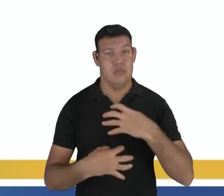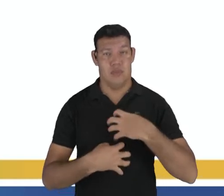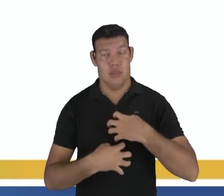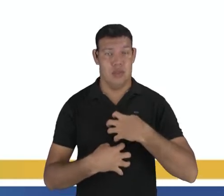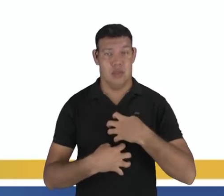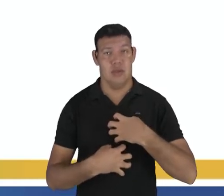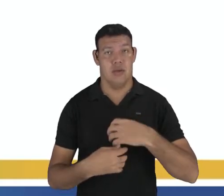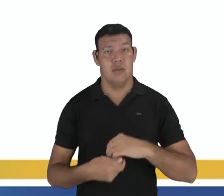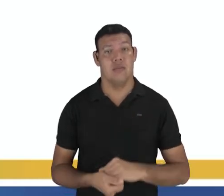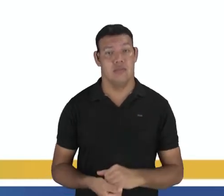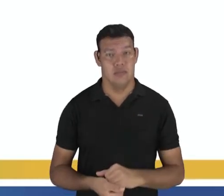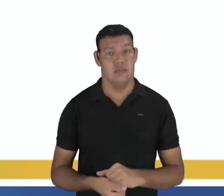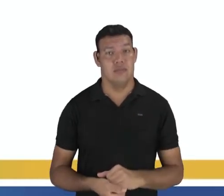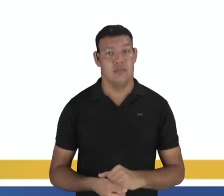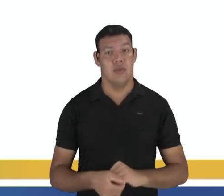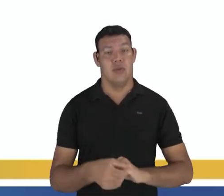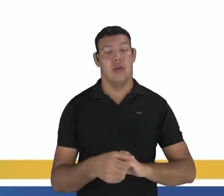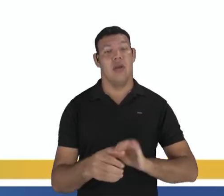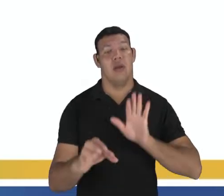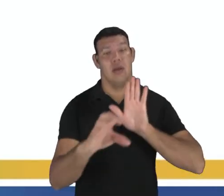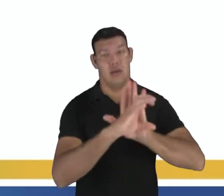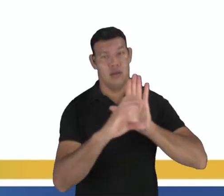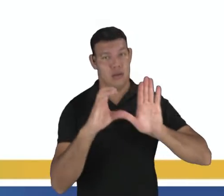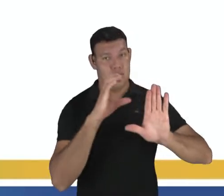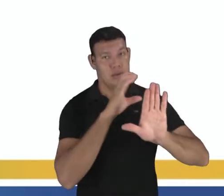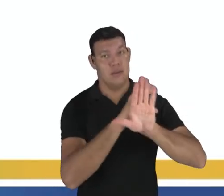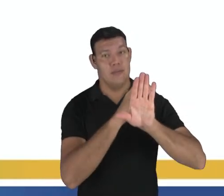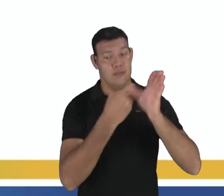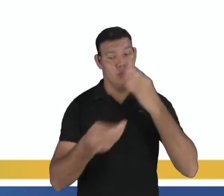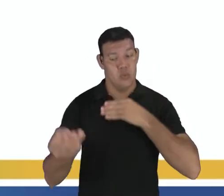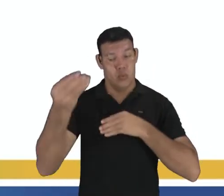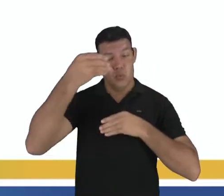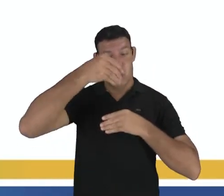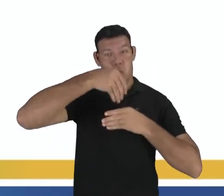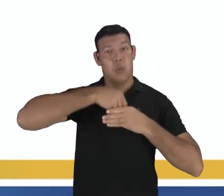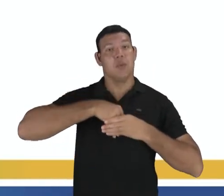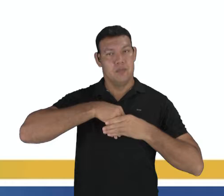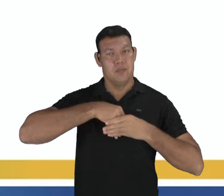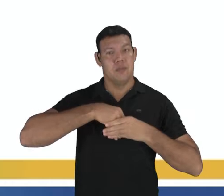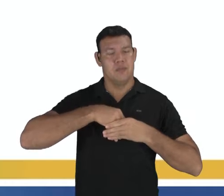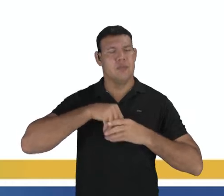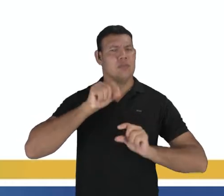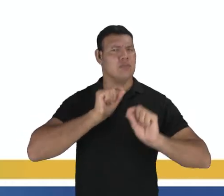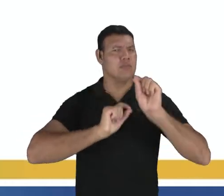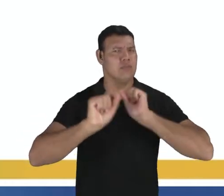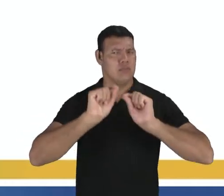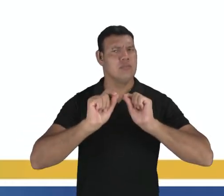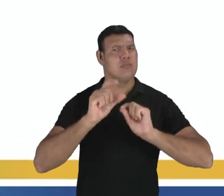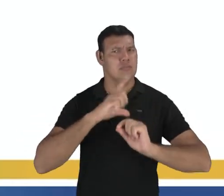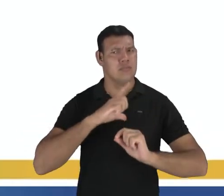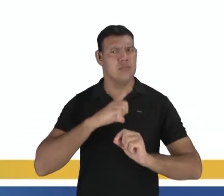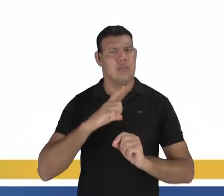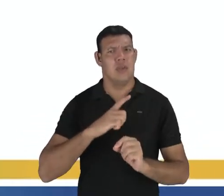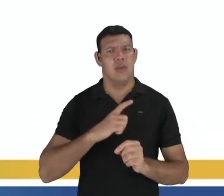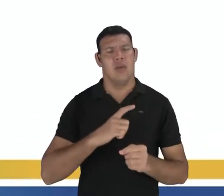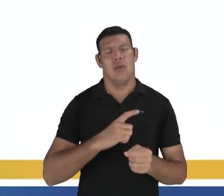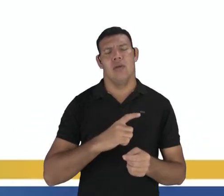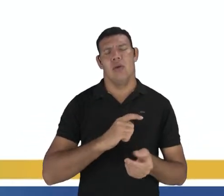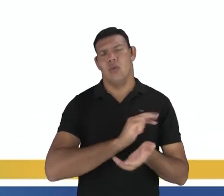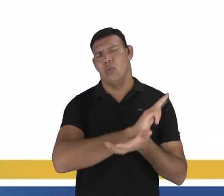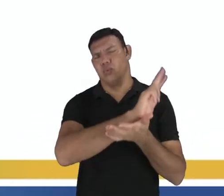sentido, significado conotativo é o subjetivo, ou seja, aquele que pode ter mais